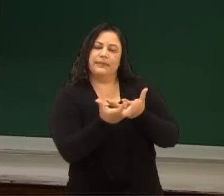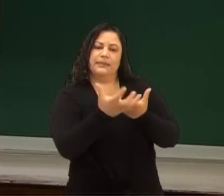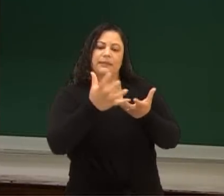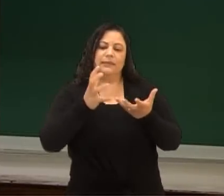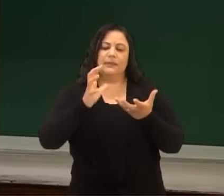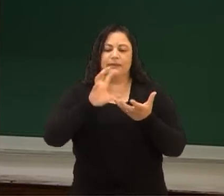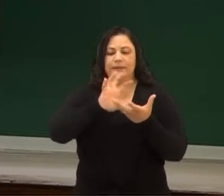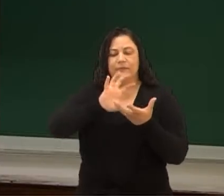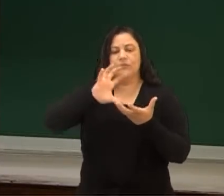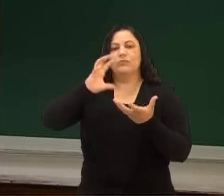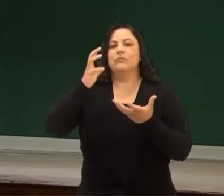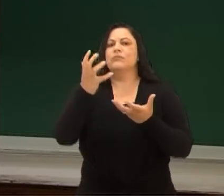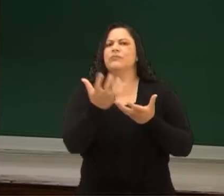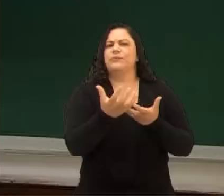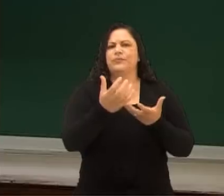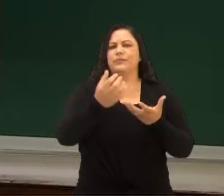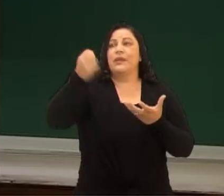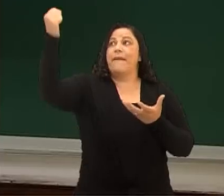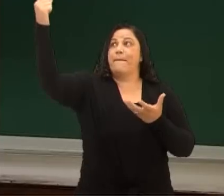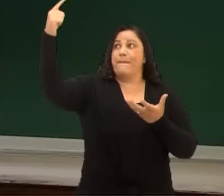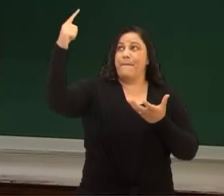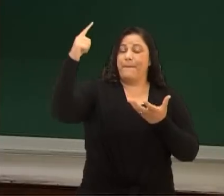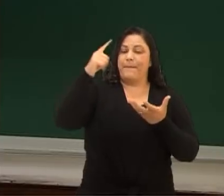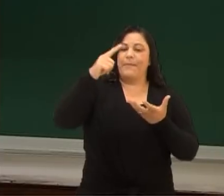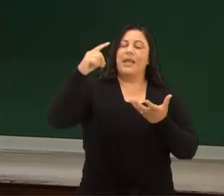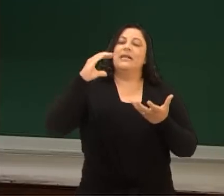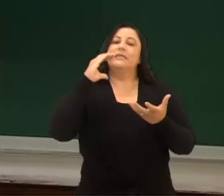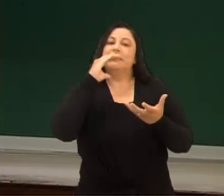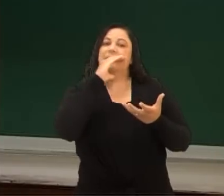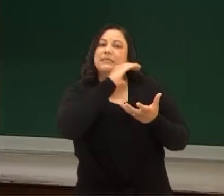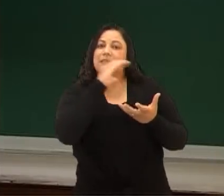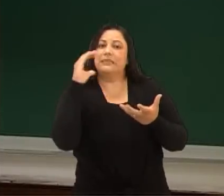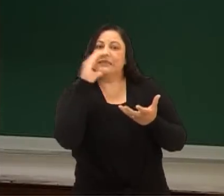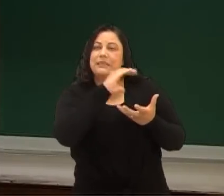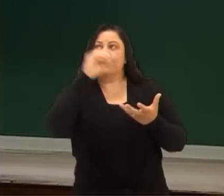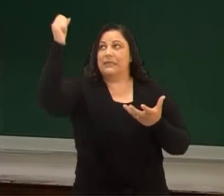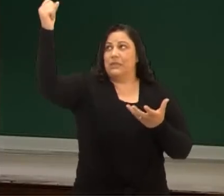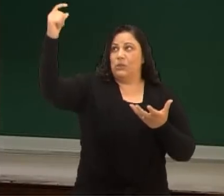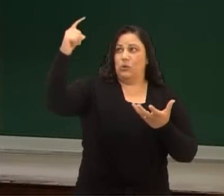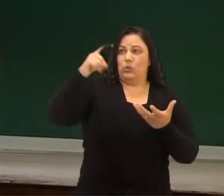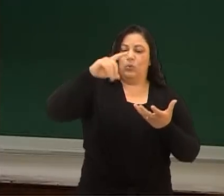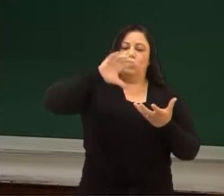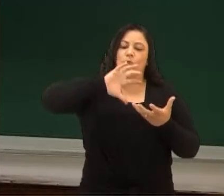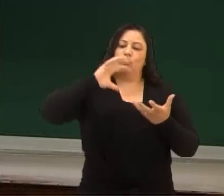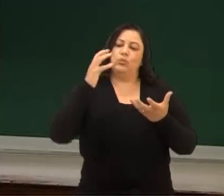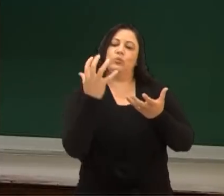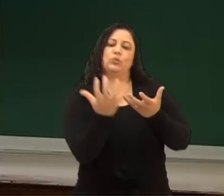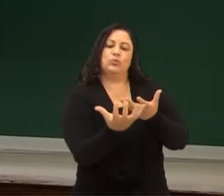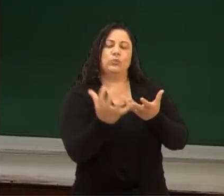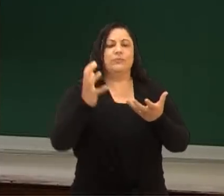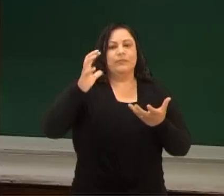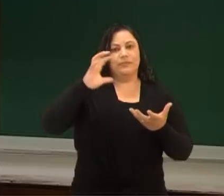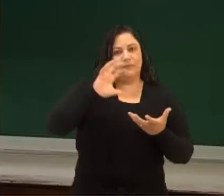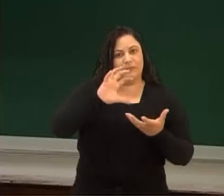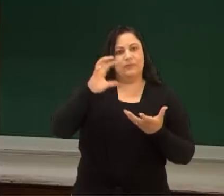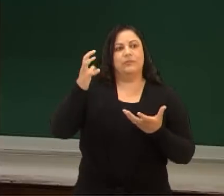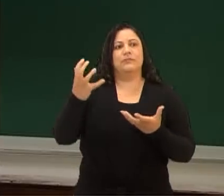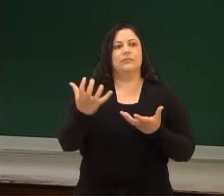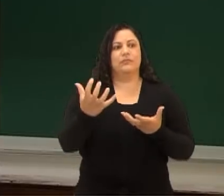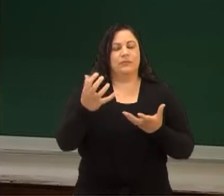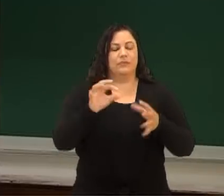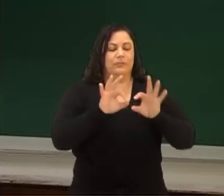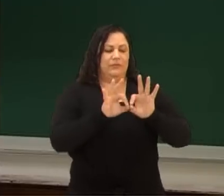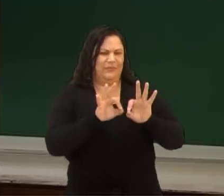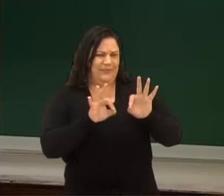trópicos, são as áreas mais iluminadas e aquecidas da Terra. Conforme vai se distanciando da linha do Equador, a gente vai tendo, então,